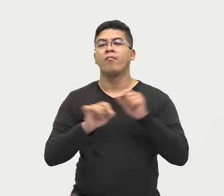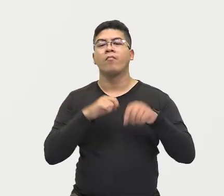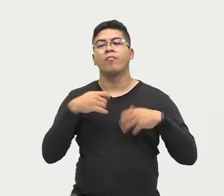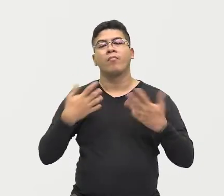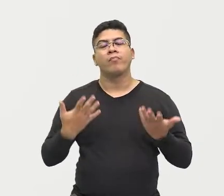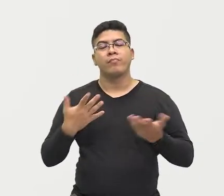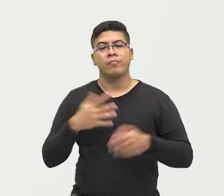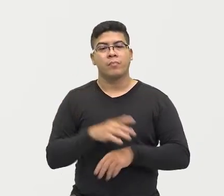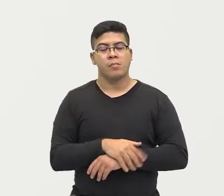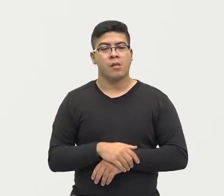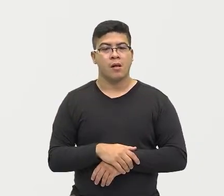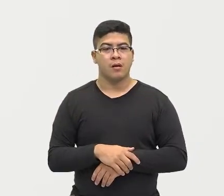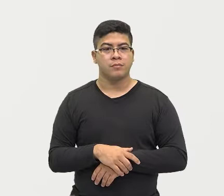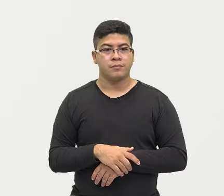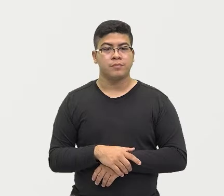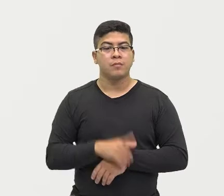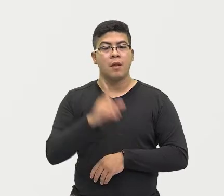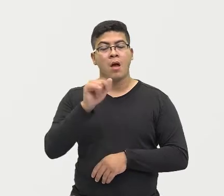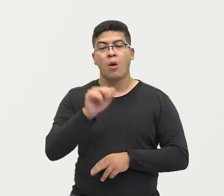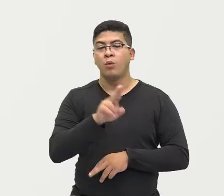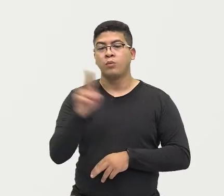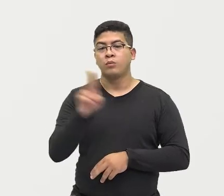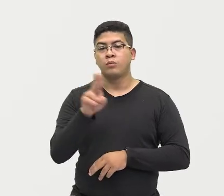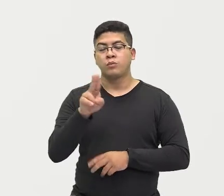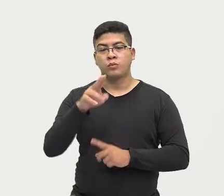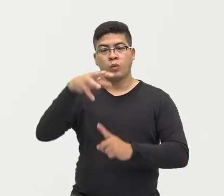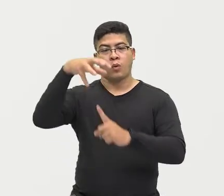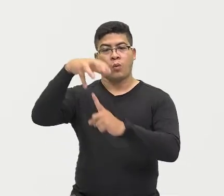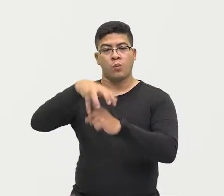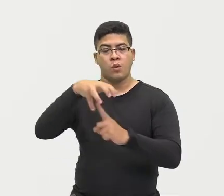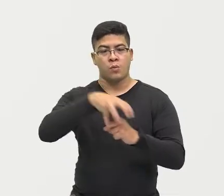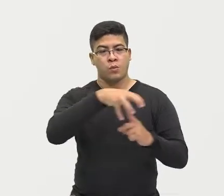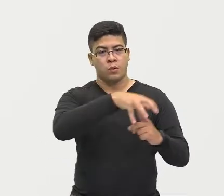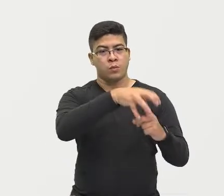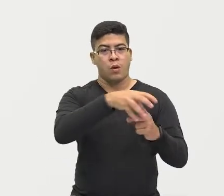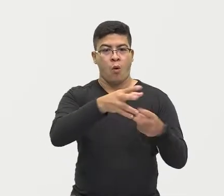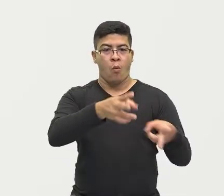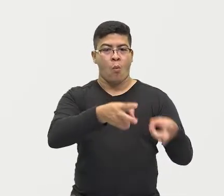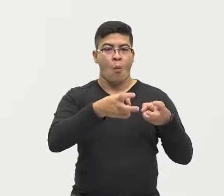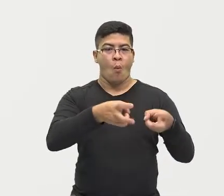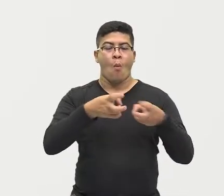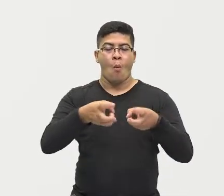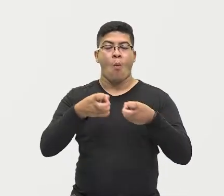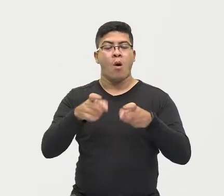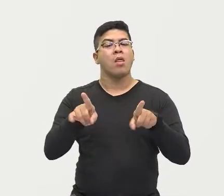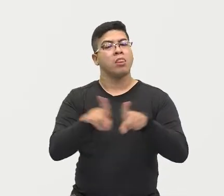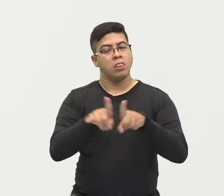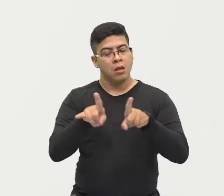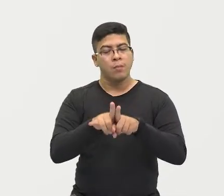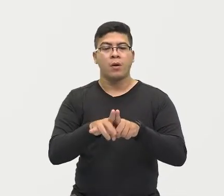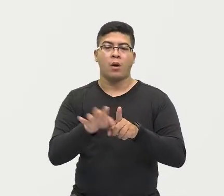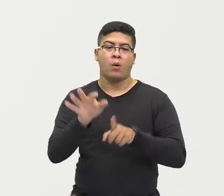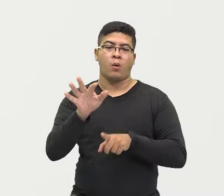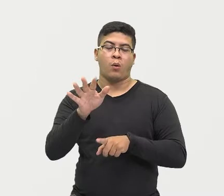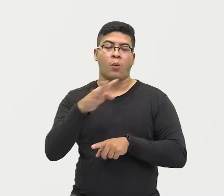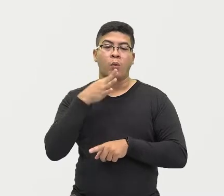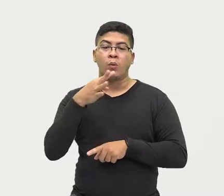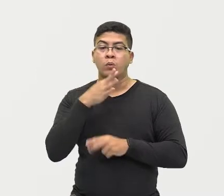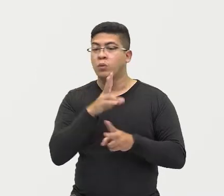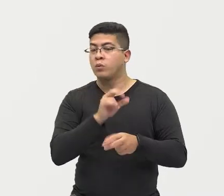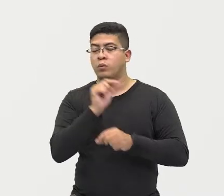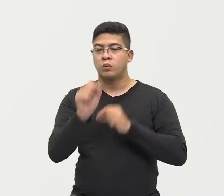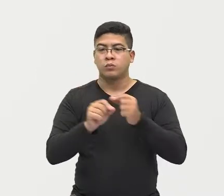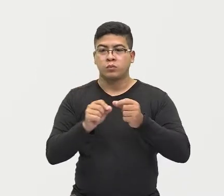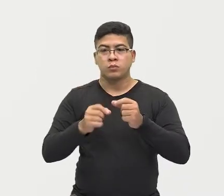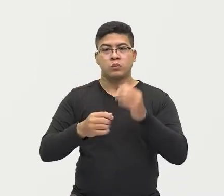Urupês. Urupé é o nome dado a um fungo parasita, também conhecido como orelha de pau, que se alimenta da seiva,